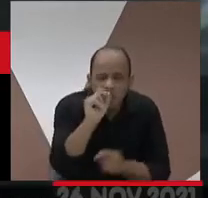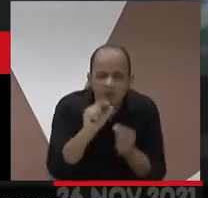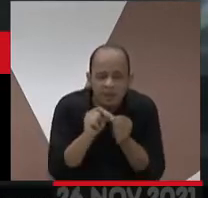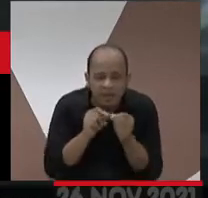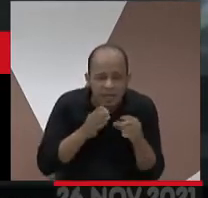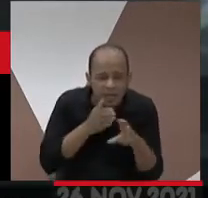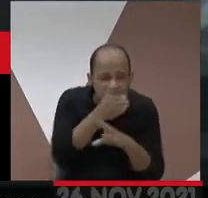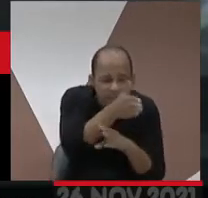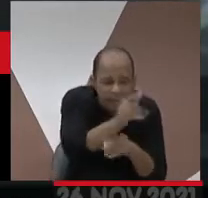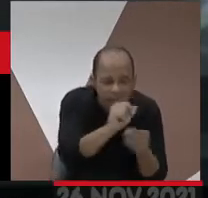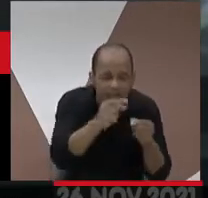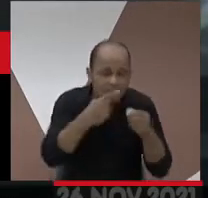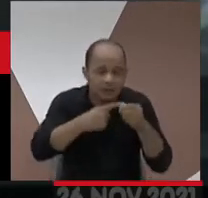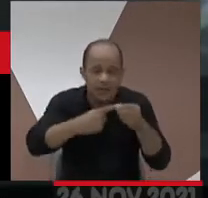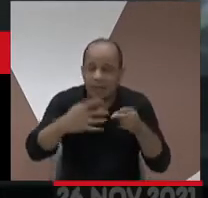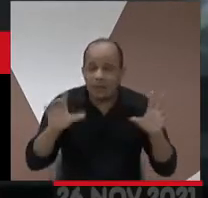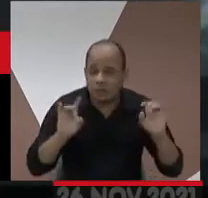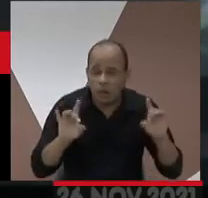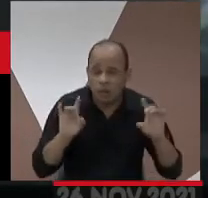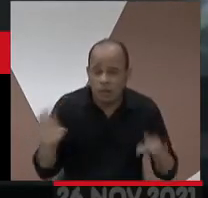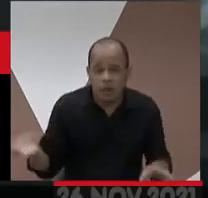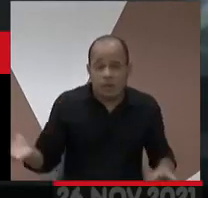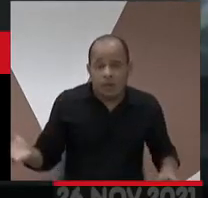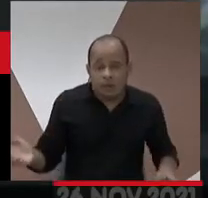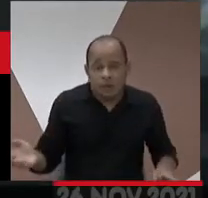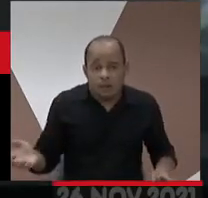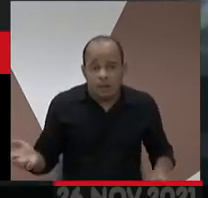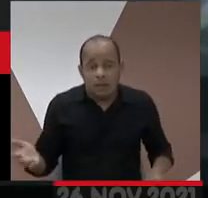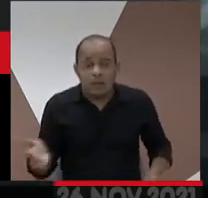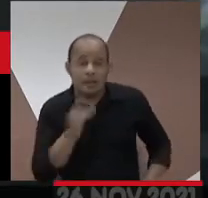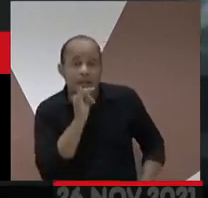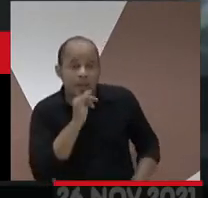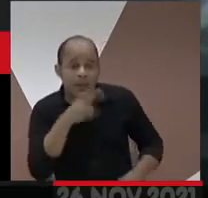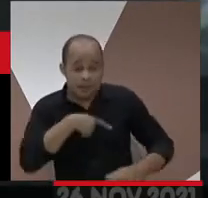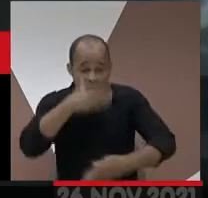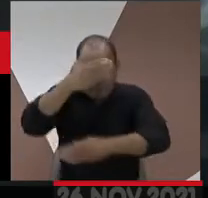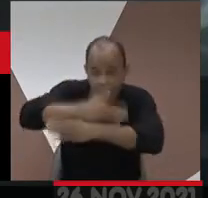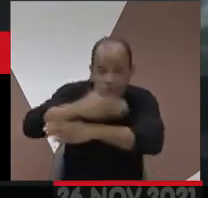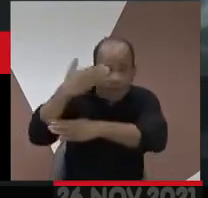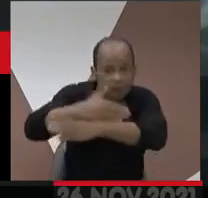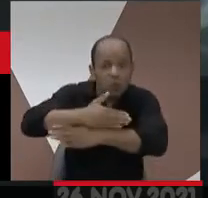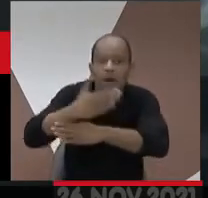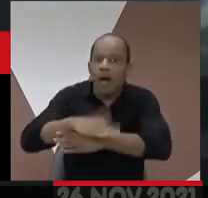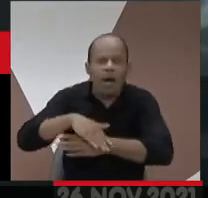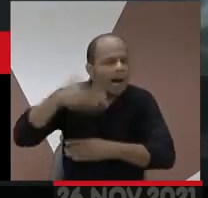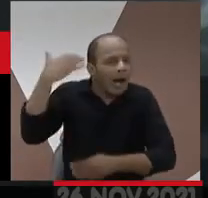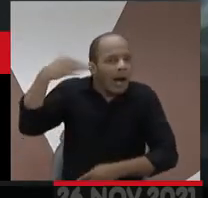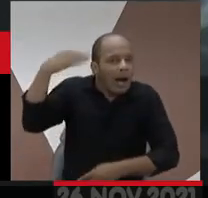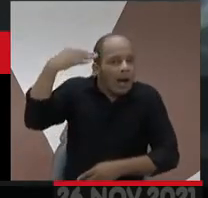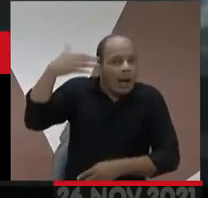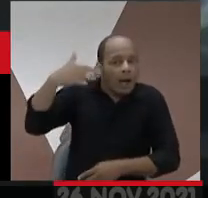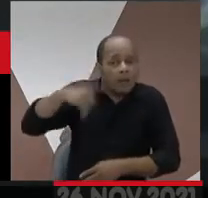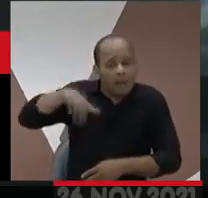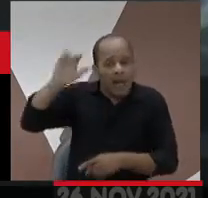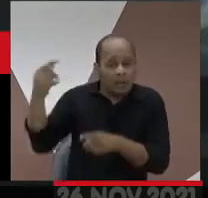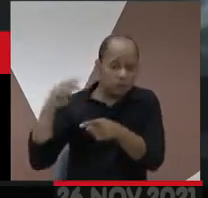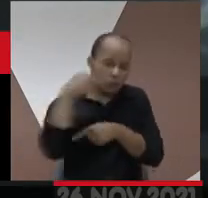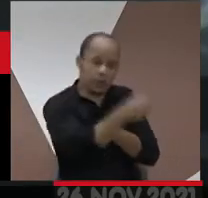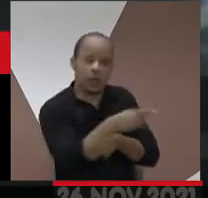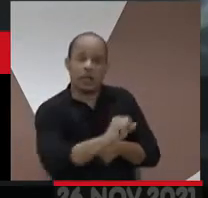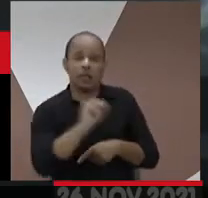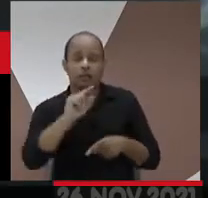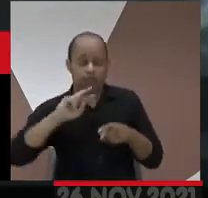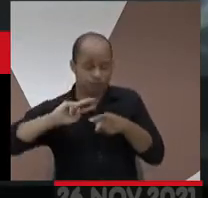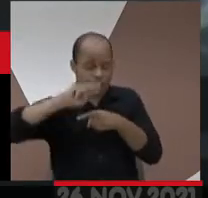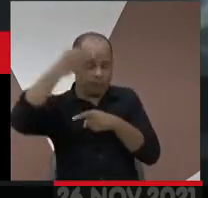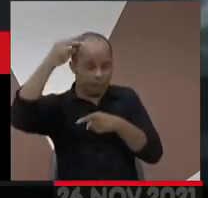dentro do Rodoanel e botar pedágio. Um pedágio que é 11 vezes mais caro que a do Fernão Dias. Toda a lógica